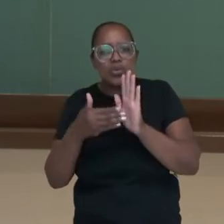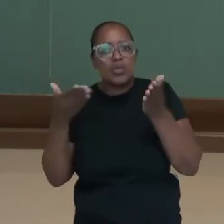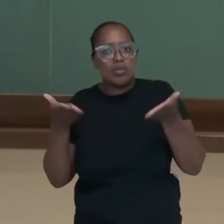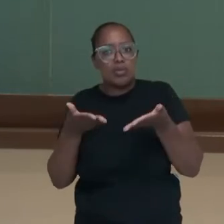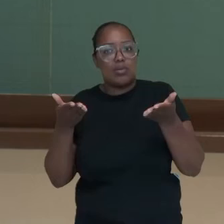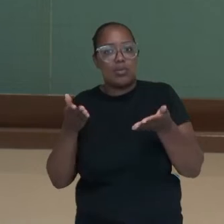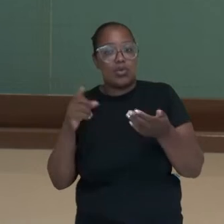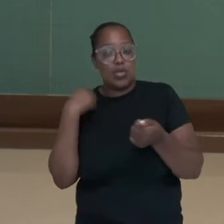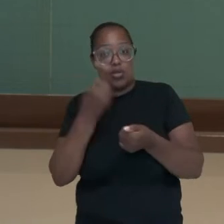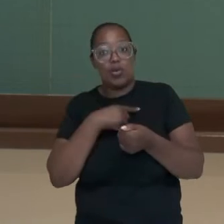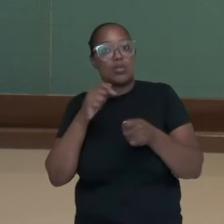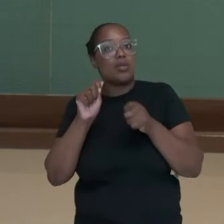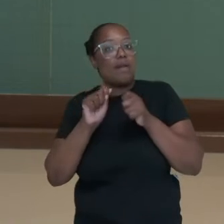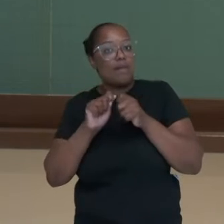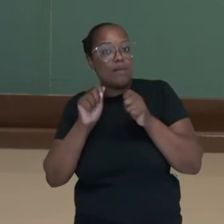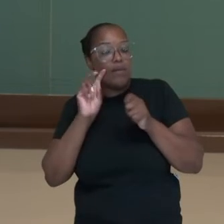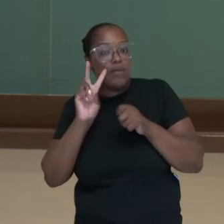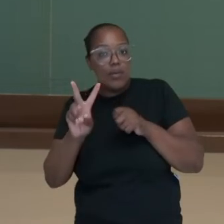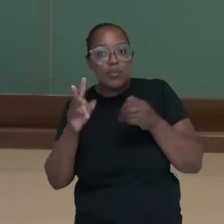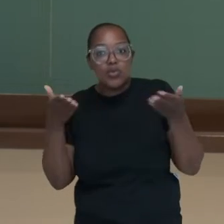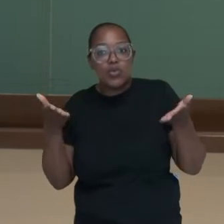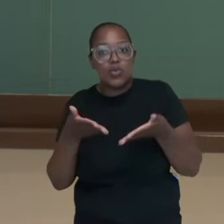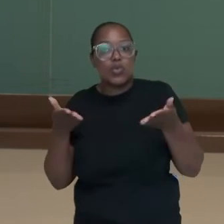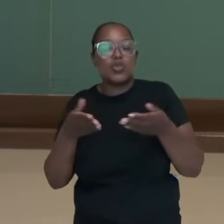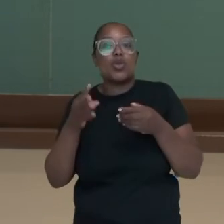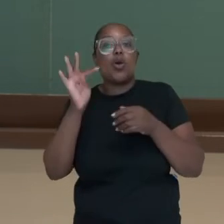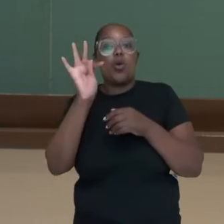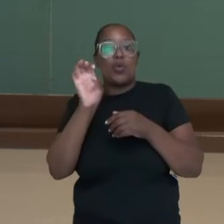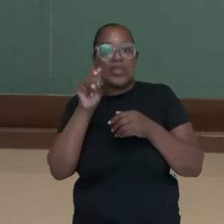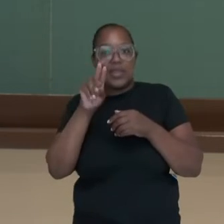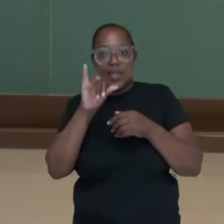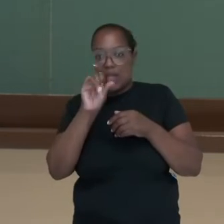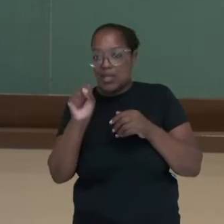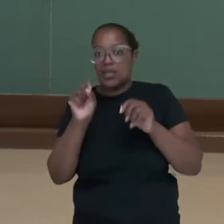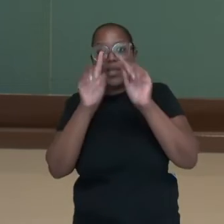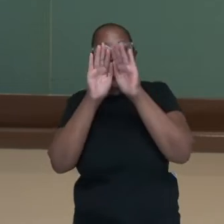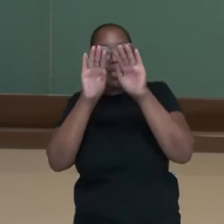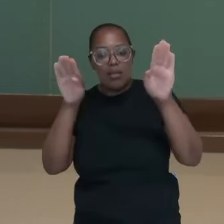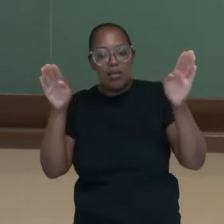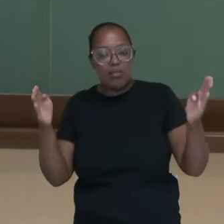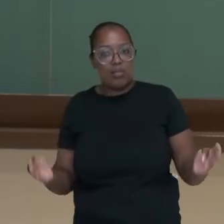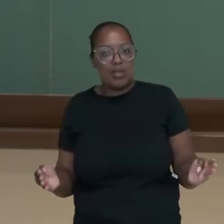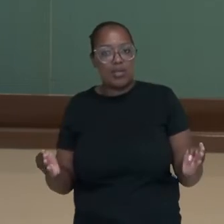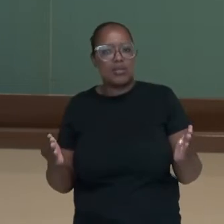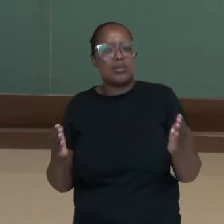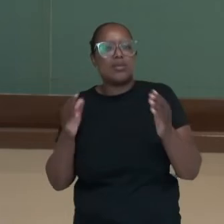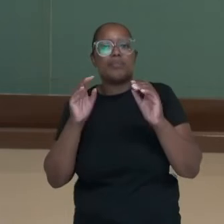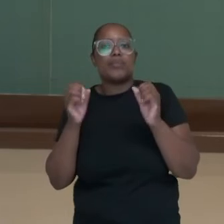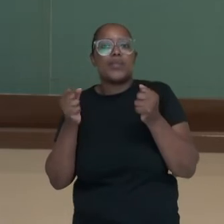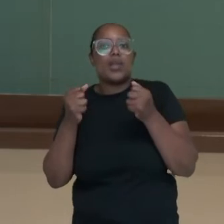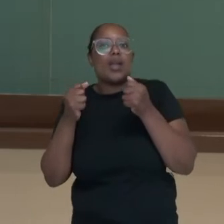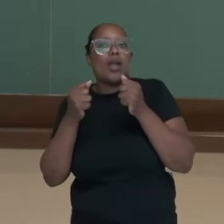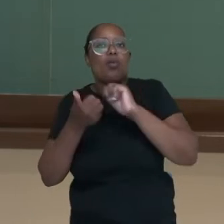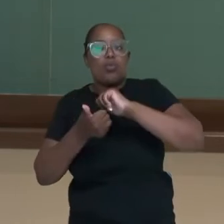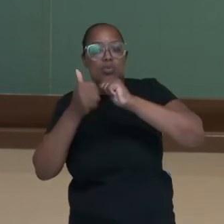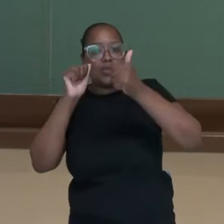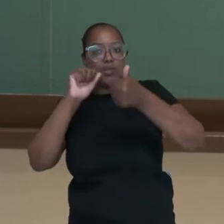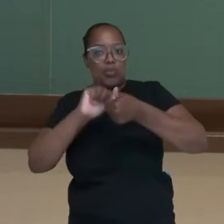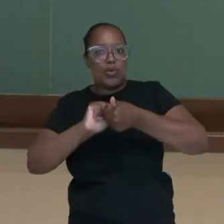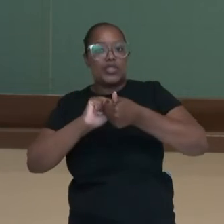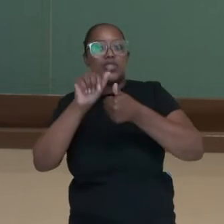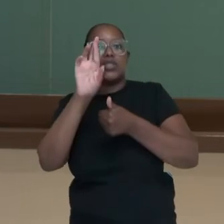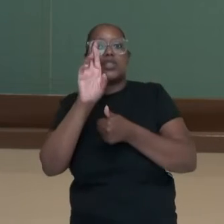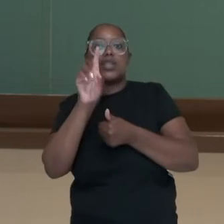agora, vamos praticar mais um pouquinho. O tênis de mesa é uma modalidade ou é um esporte de